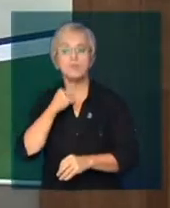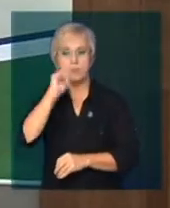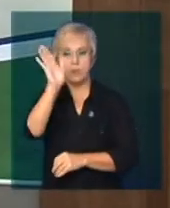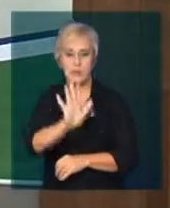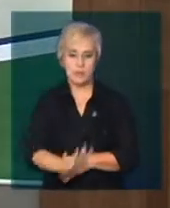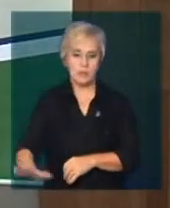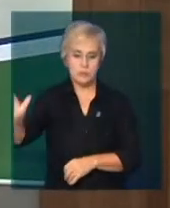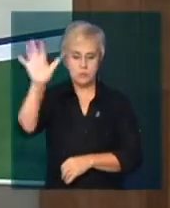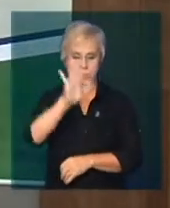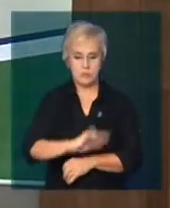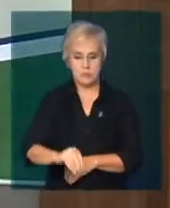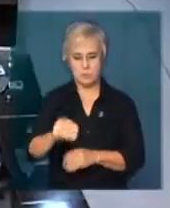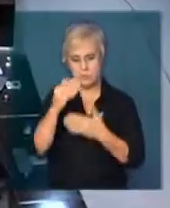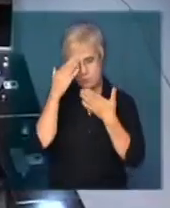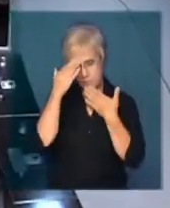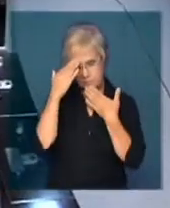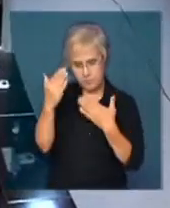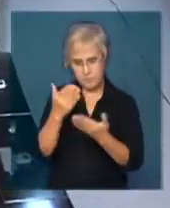obrigado a todos.